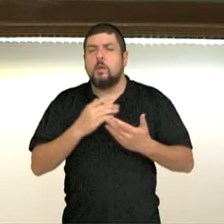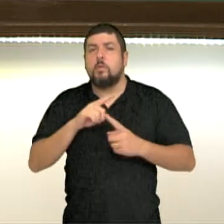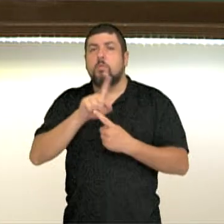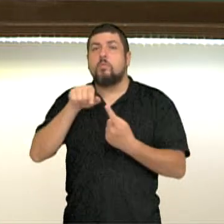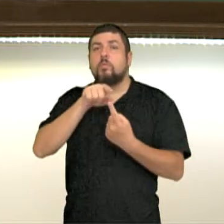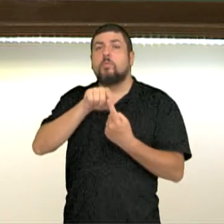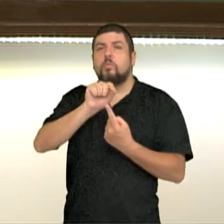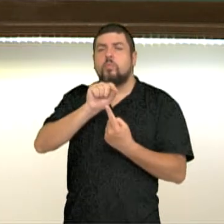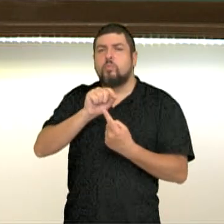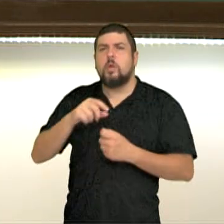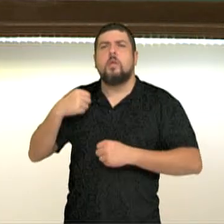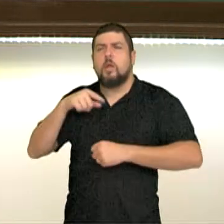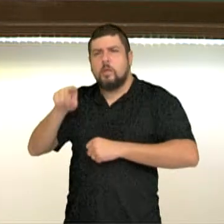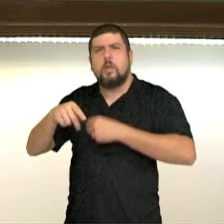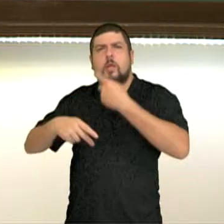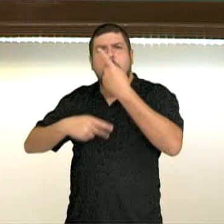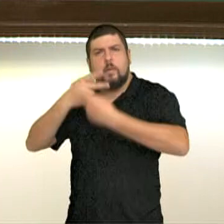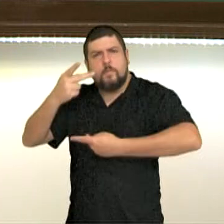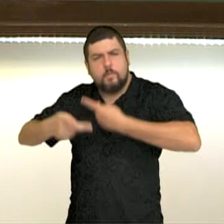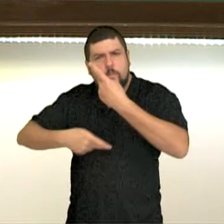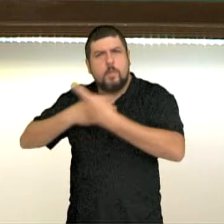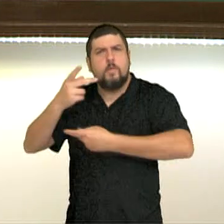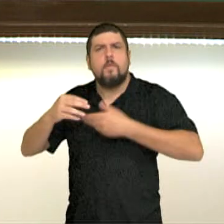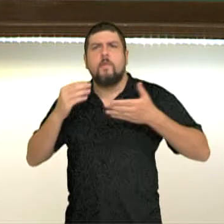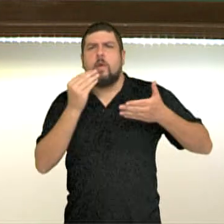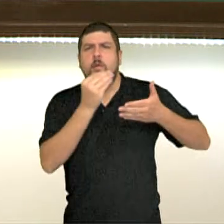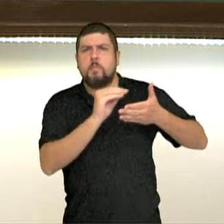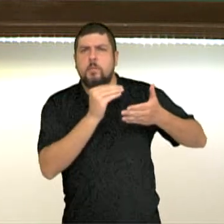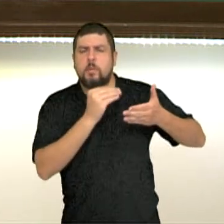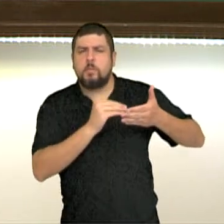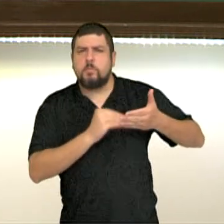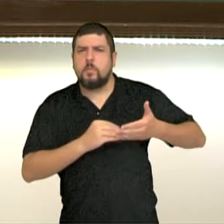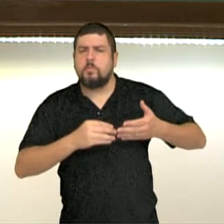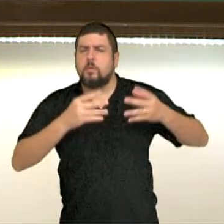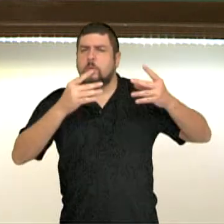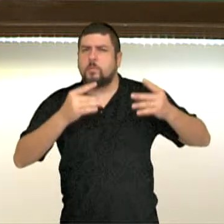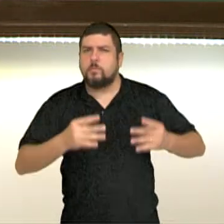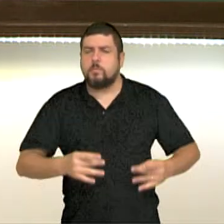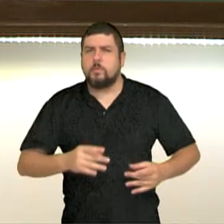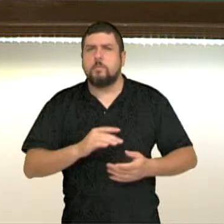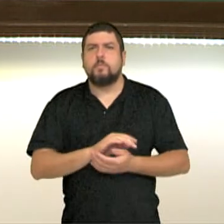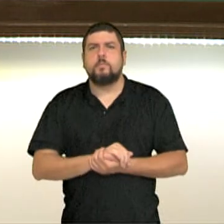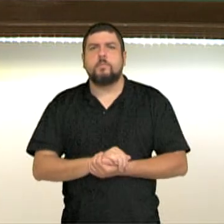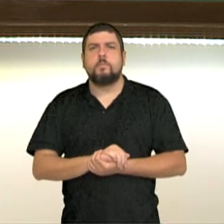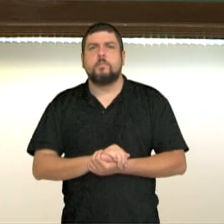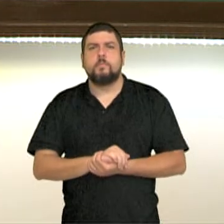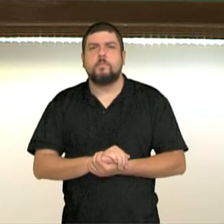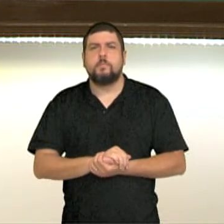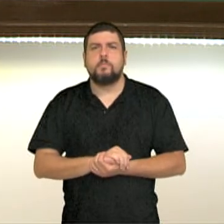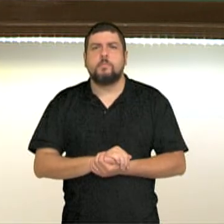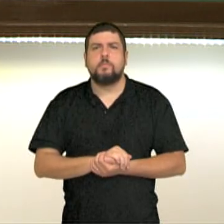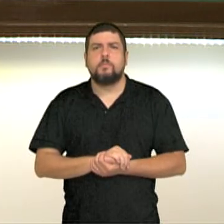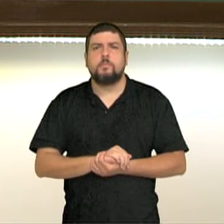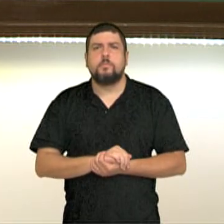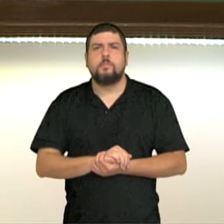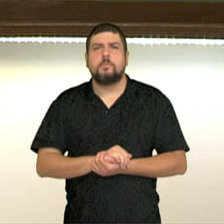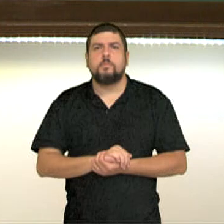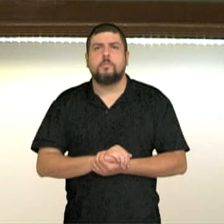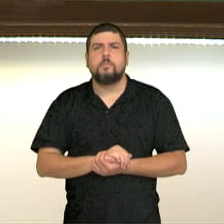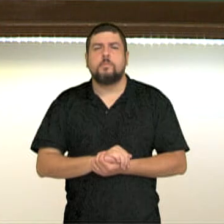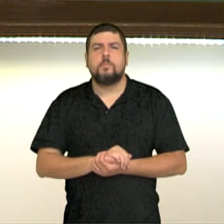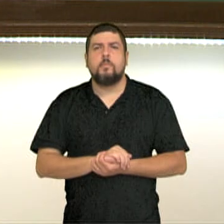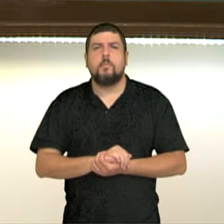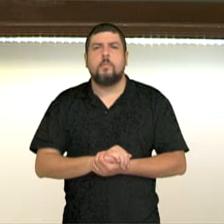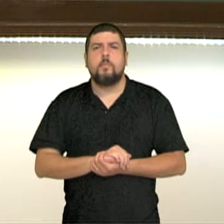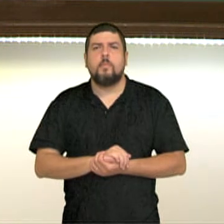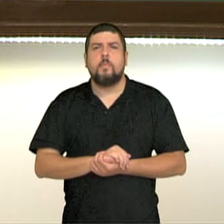entrevistado fale bastante, que ele venha aí e especifique várias coisas, ok? Depois ele disse como você